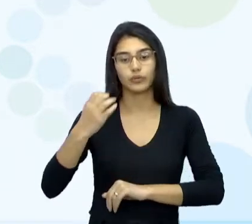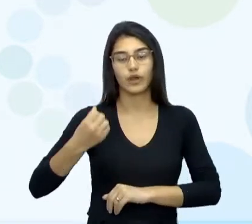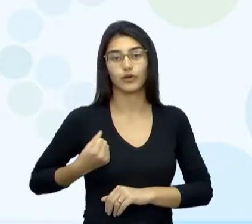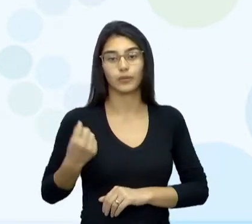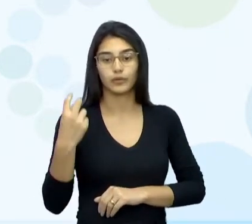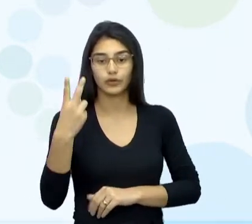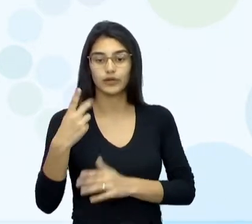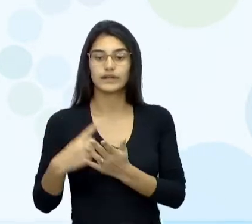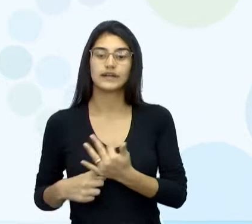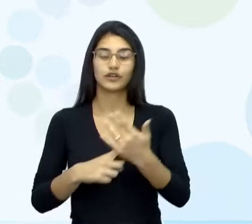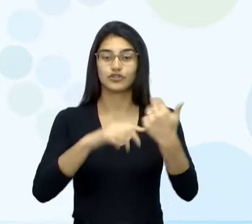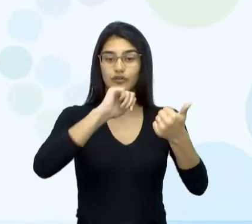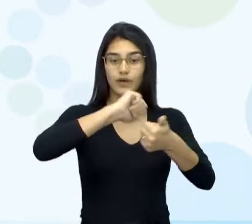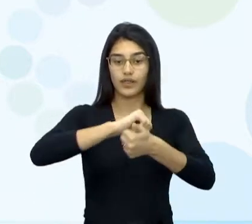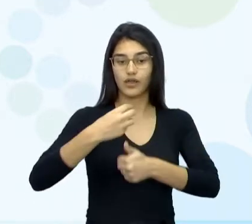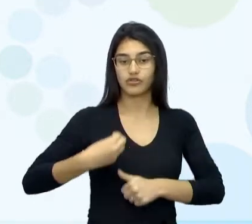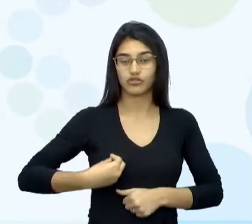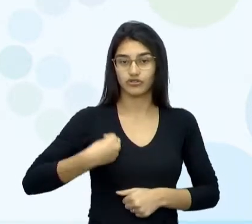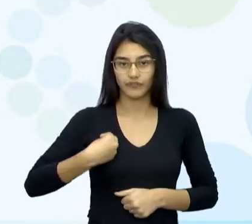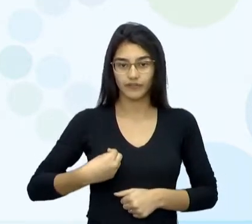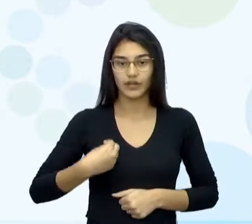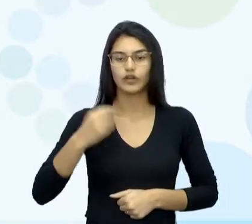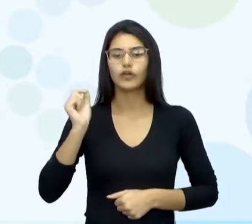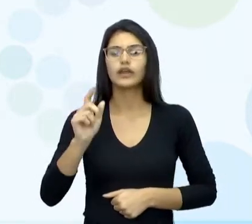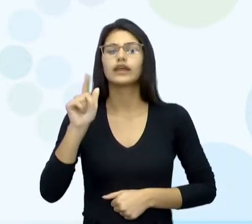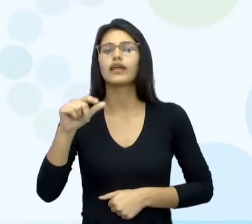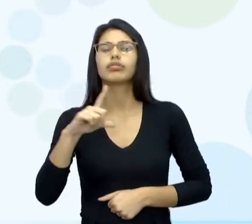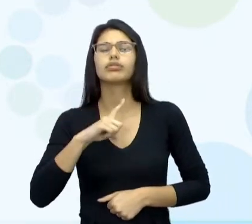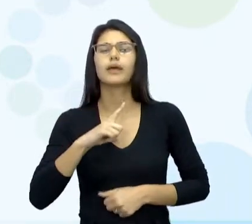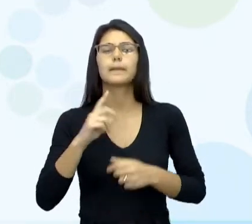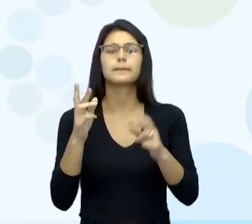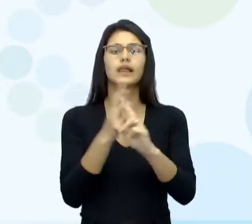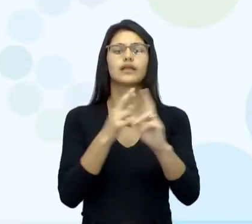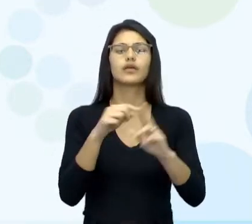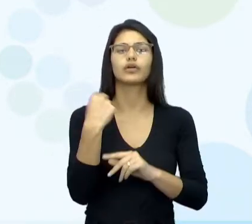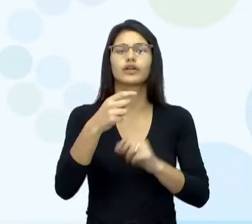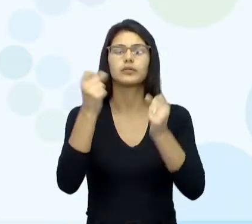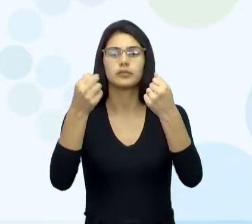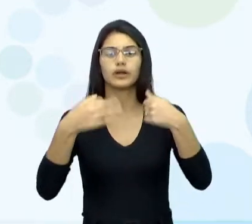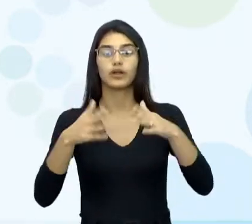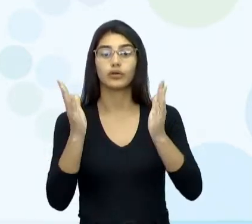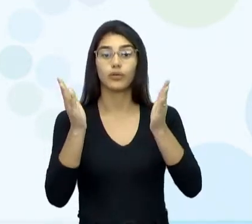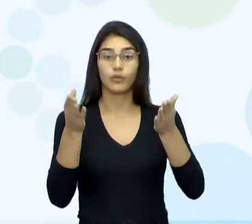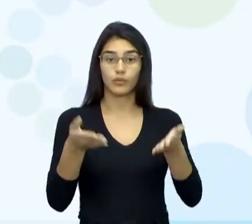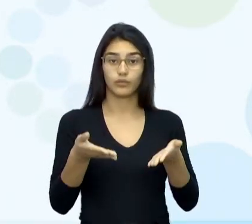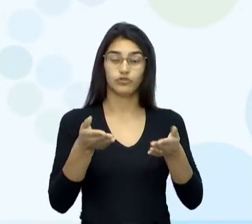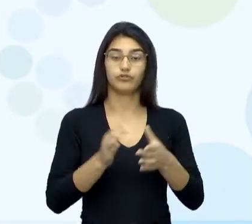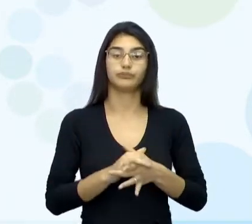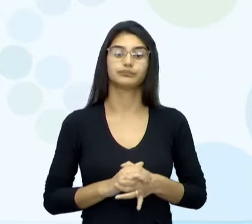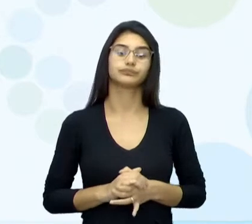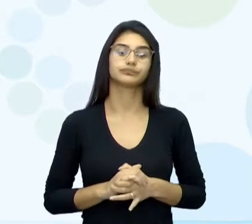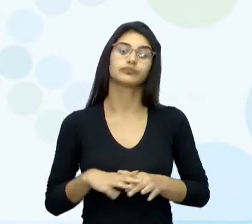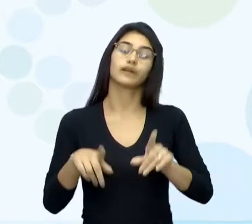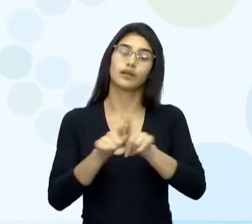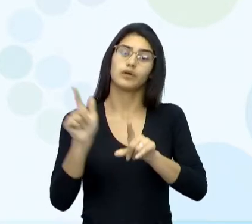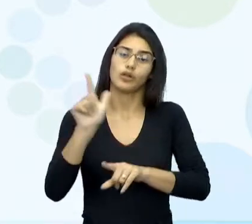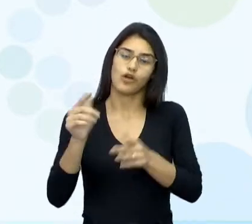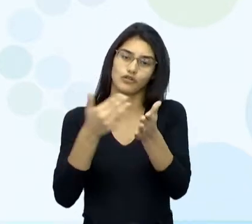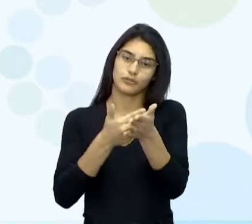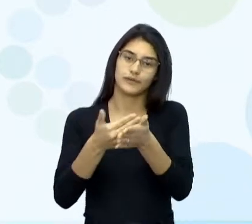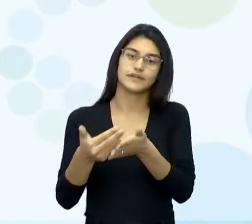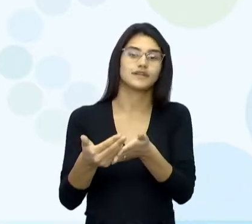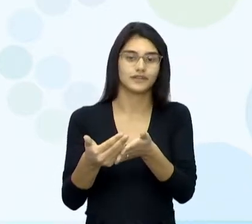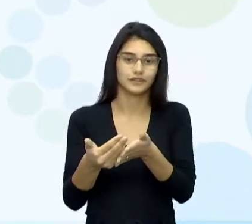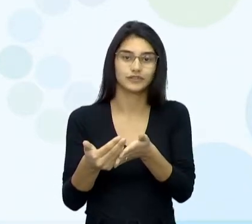2, tecnologia e qualidade de vida, que será que isso tem a ver com o que a gente vai falar aqui hoje? E é lógico, está começando